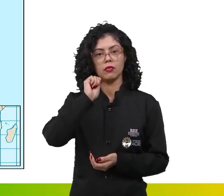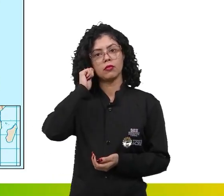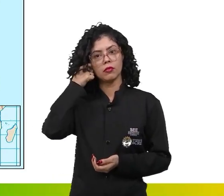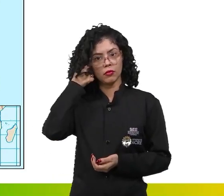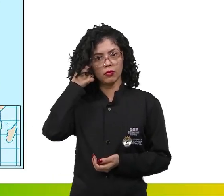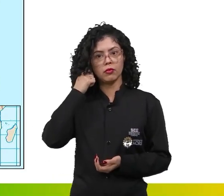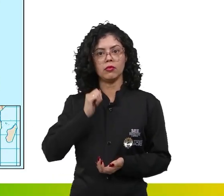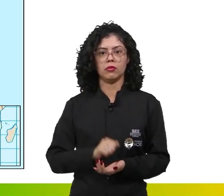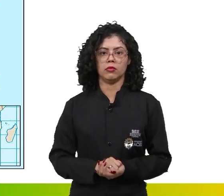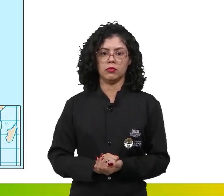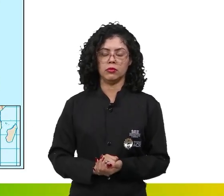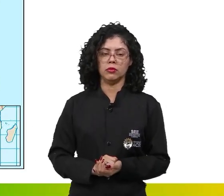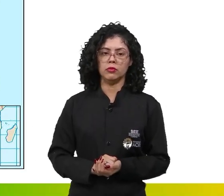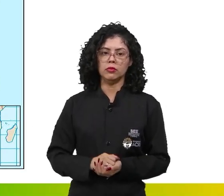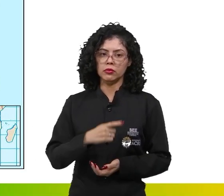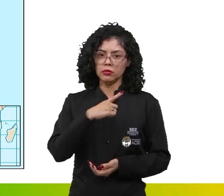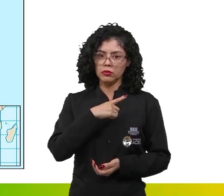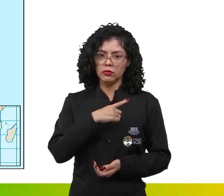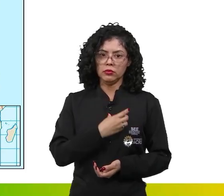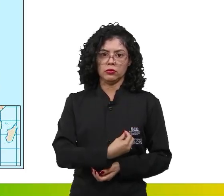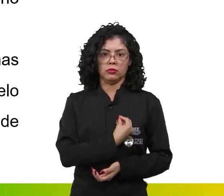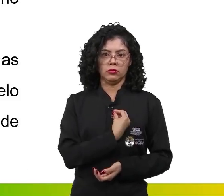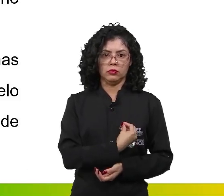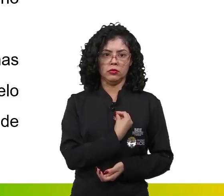negros ocuparem.